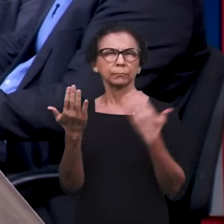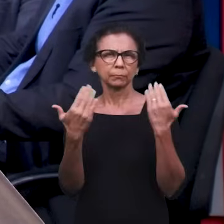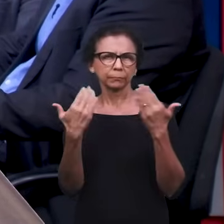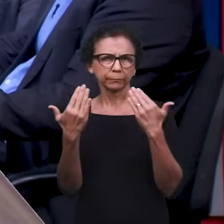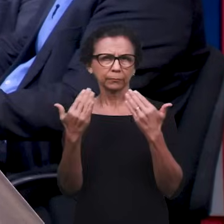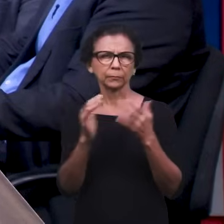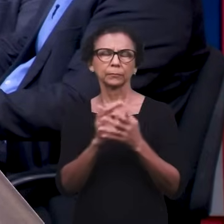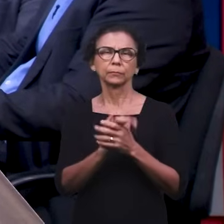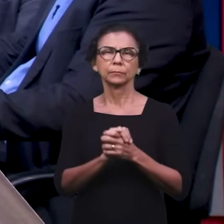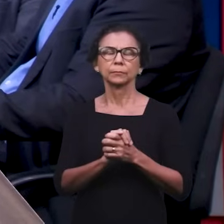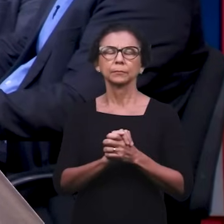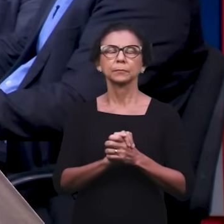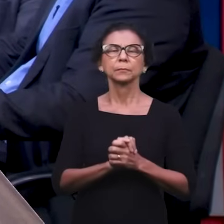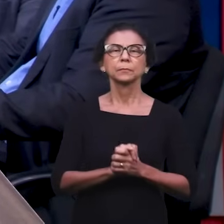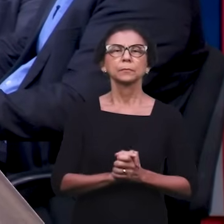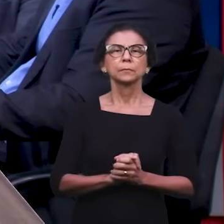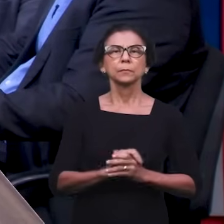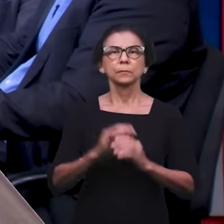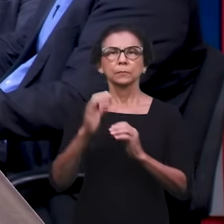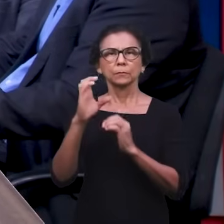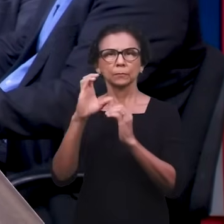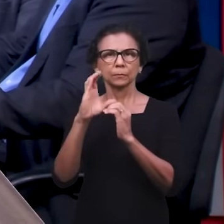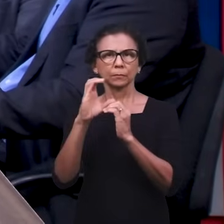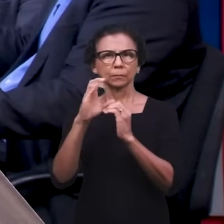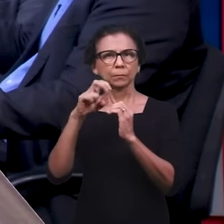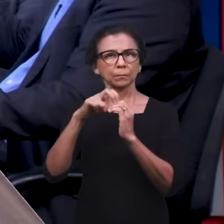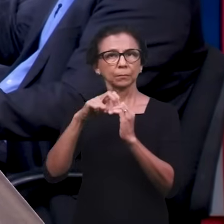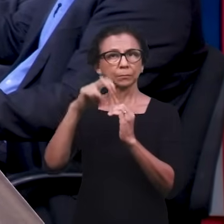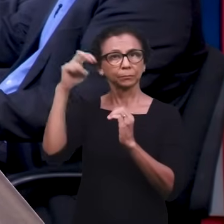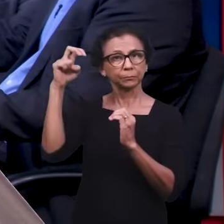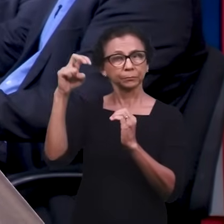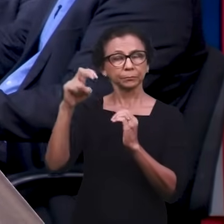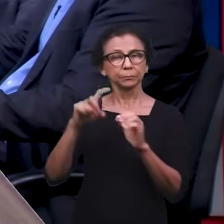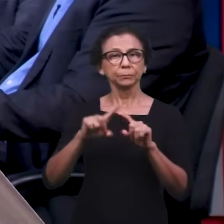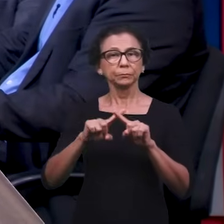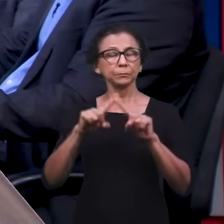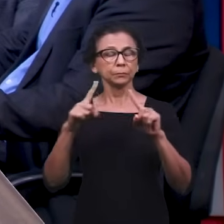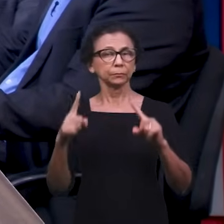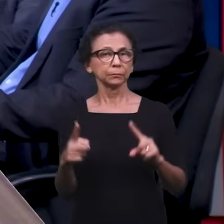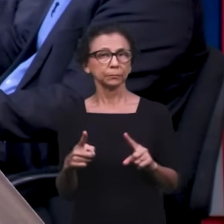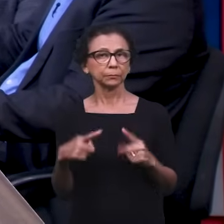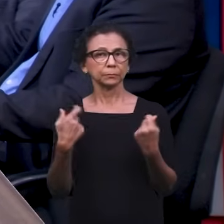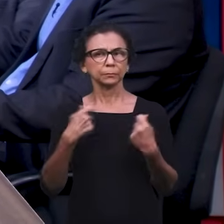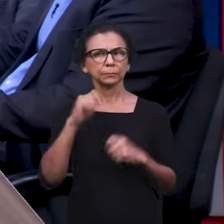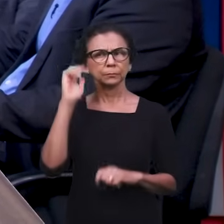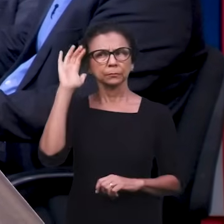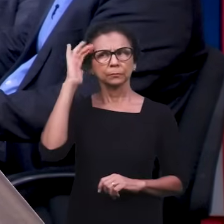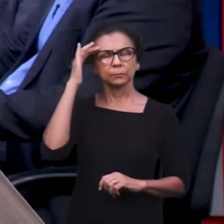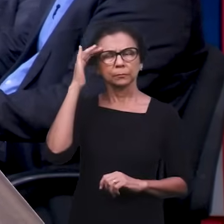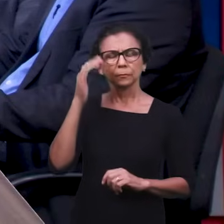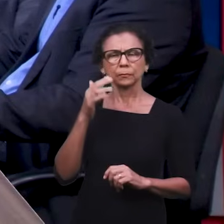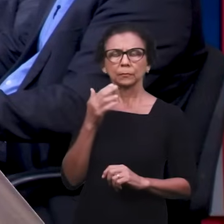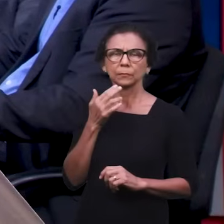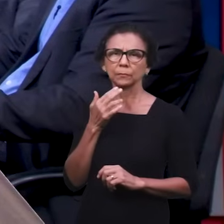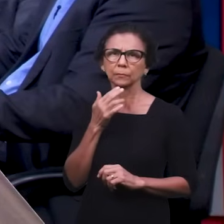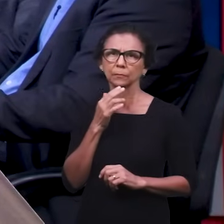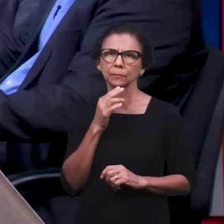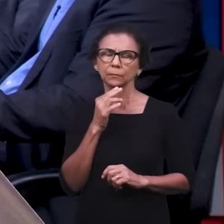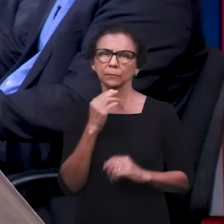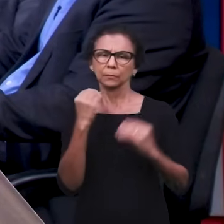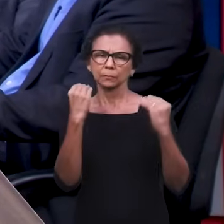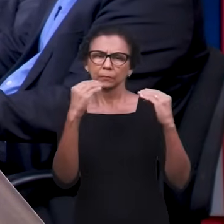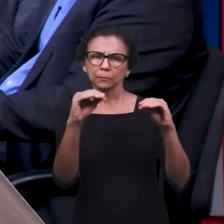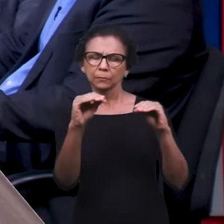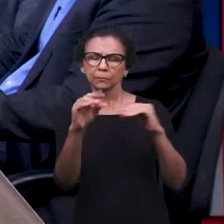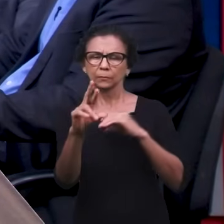Só que para ter essa conversa é necessário que haja uma interpretação daquilo que você fala. Então, já o